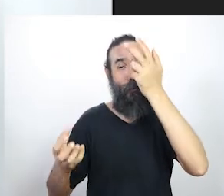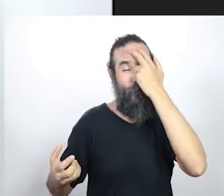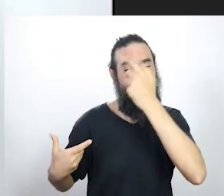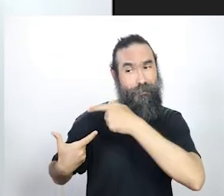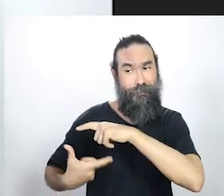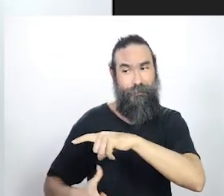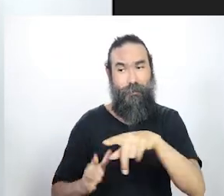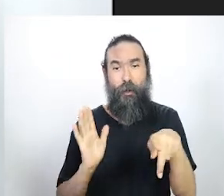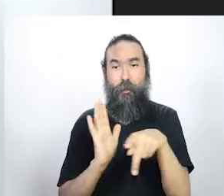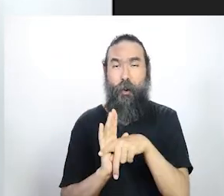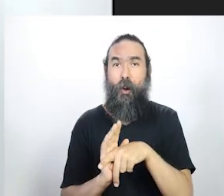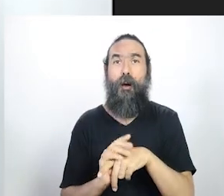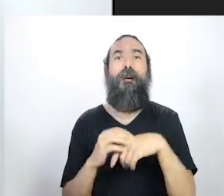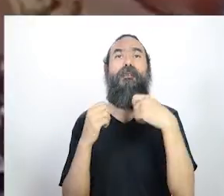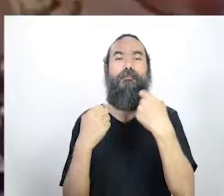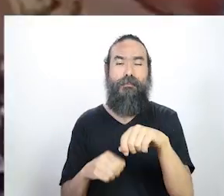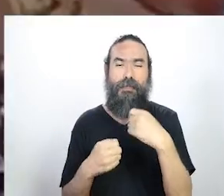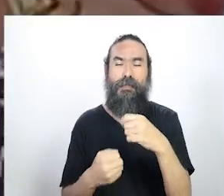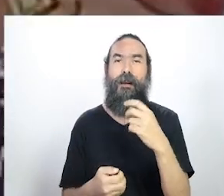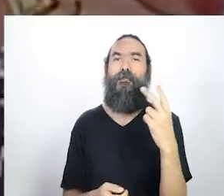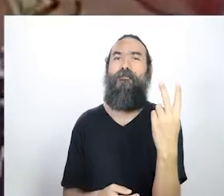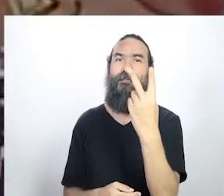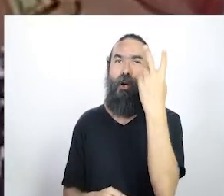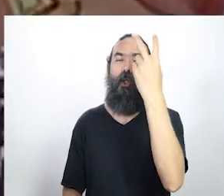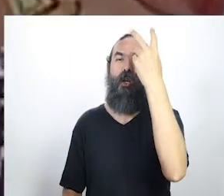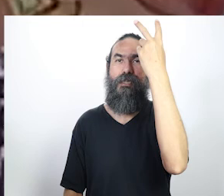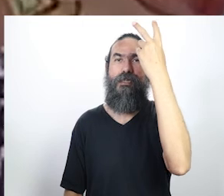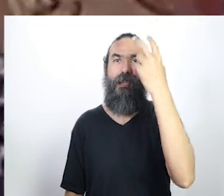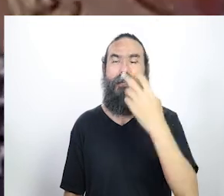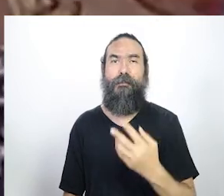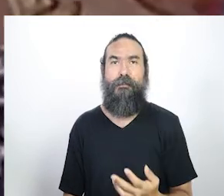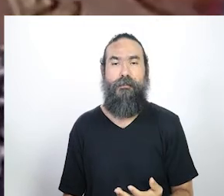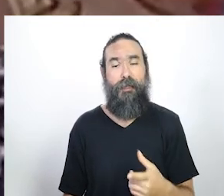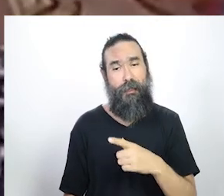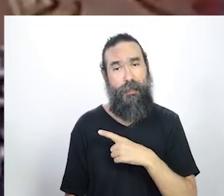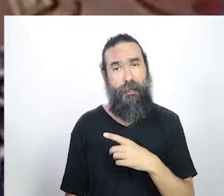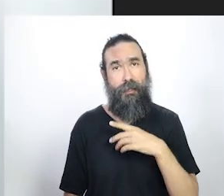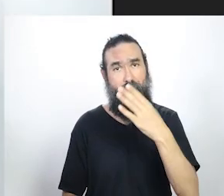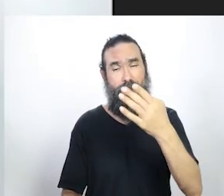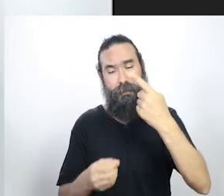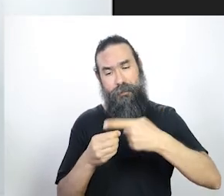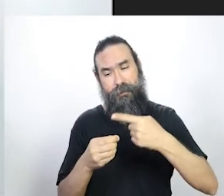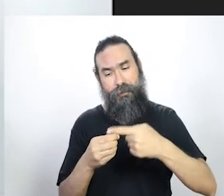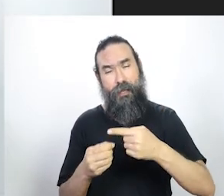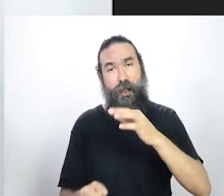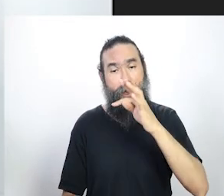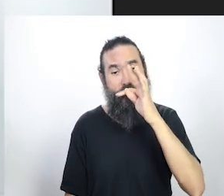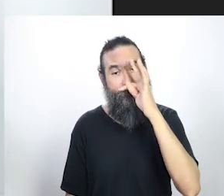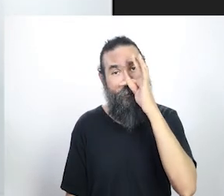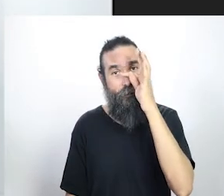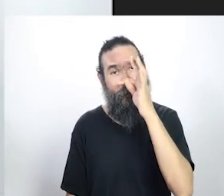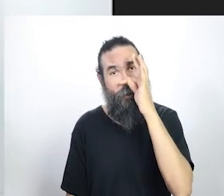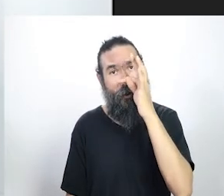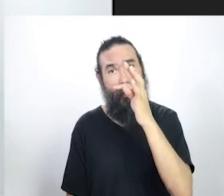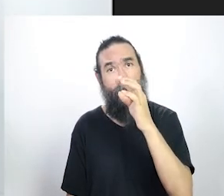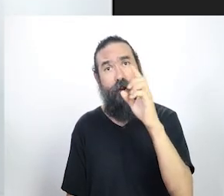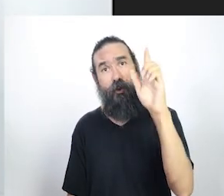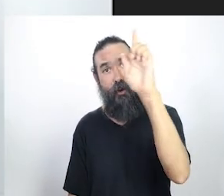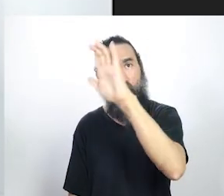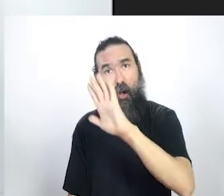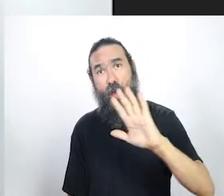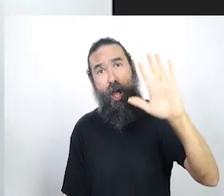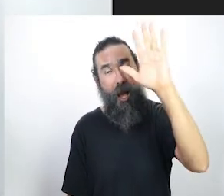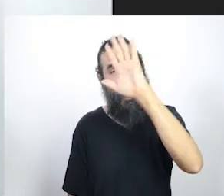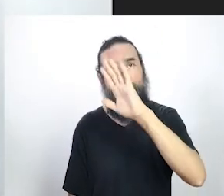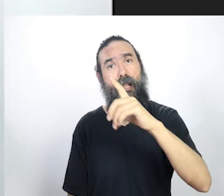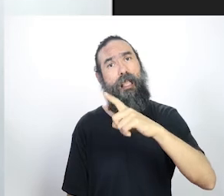histórico, a minoria são reconhecidas. Nós temos aí Flores de Goiás, que tem todo um cenário aí